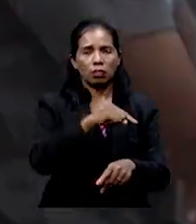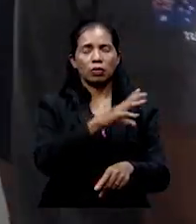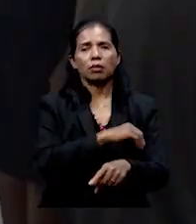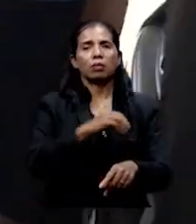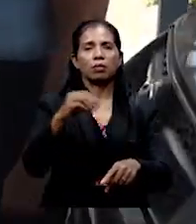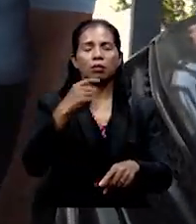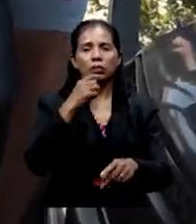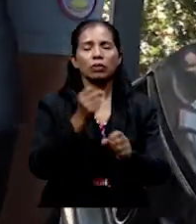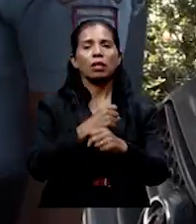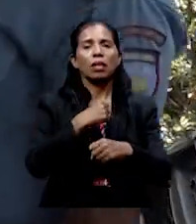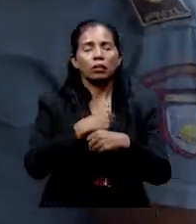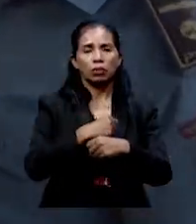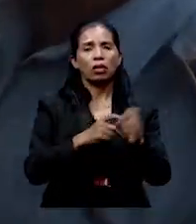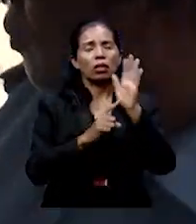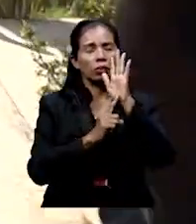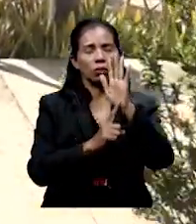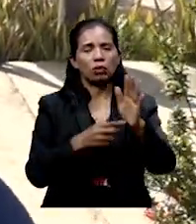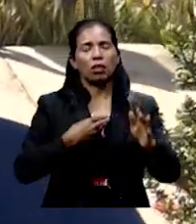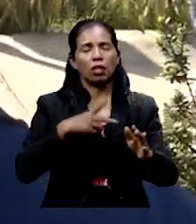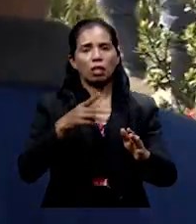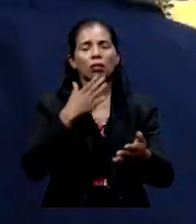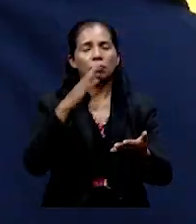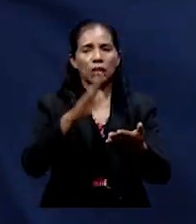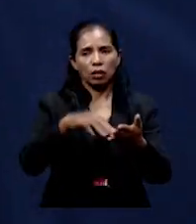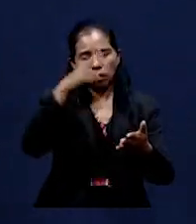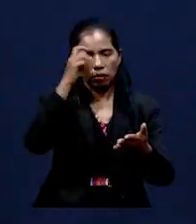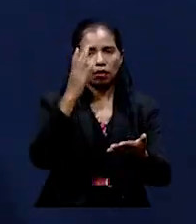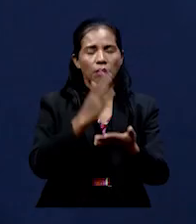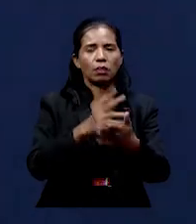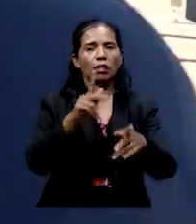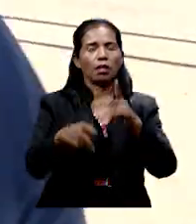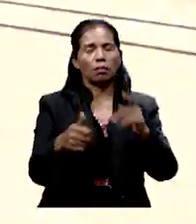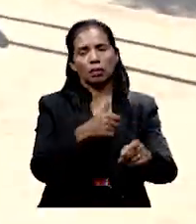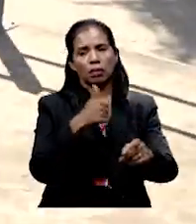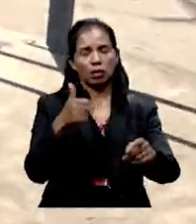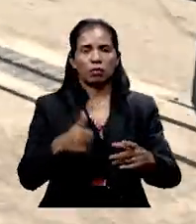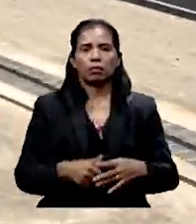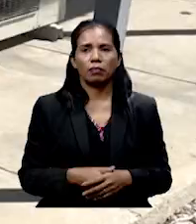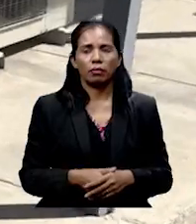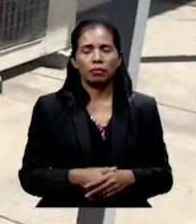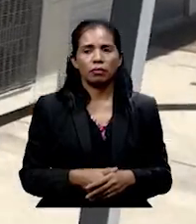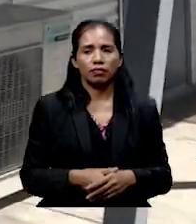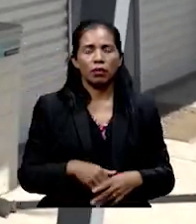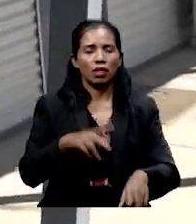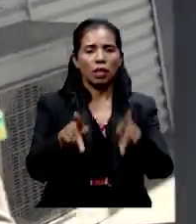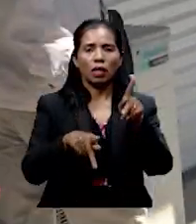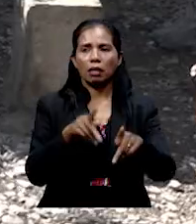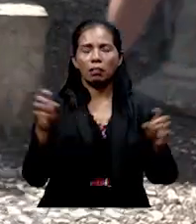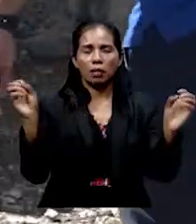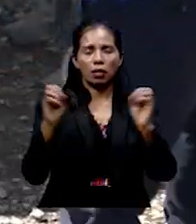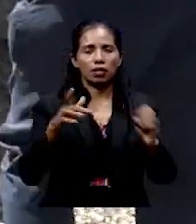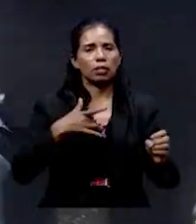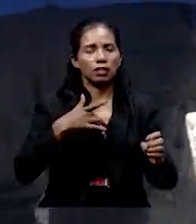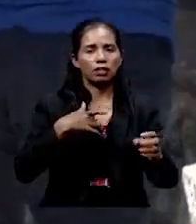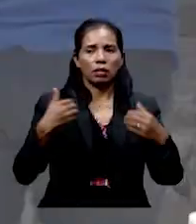media, hatudu a haluk imoral no la educativo, tambah mate maseluk ne personalidade. La quando ema la iha sentido